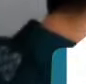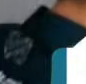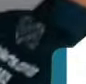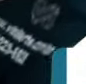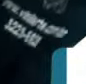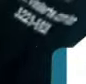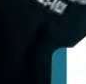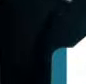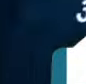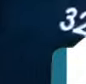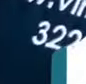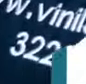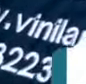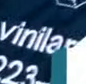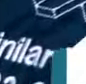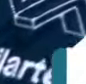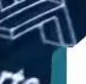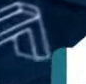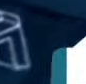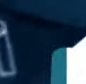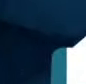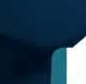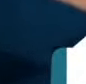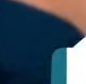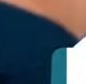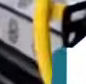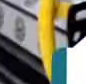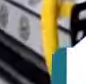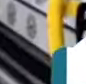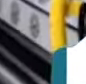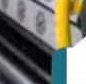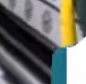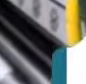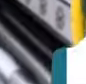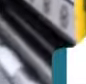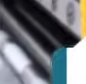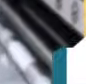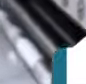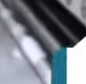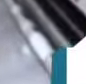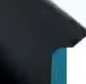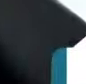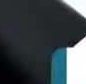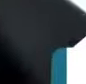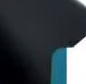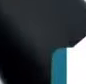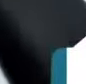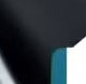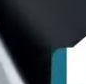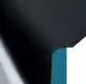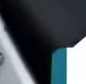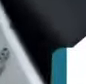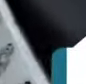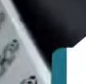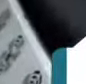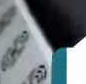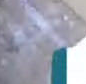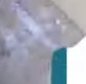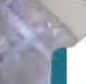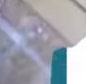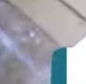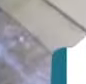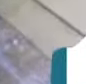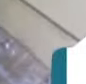uma empresa especializada em impressão digital. Aqui eles utilizam equipamentos com tecnologia de ponta. Você encontra lonas,